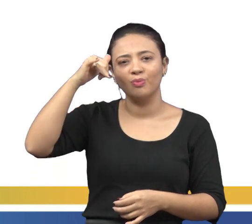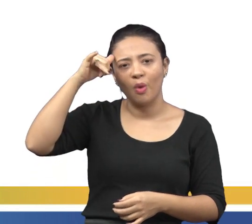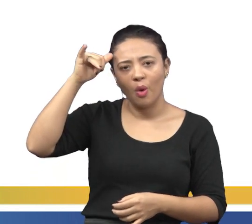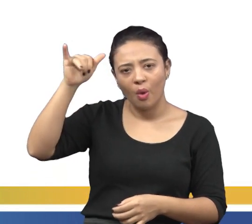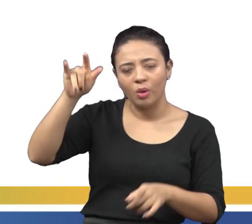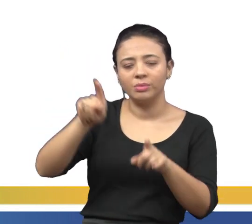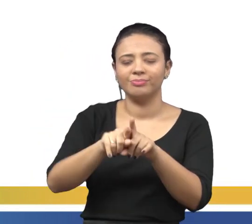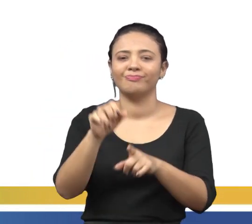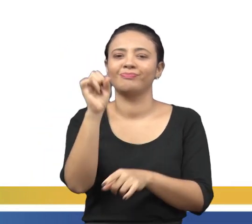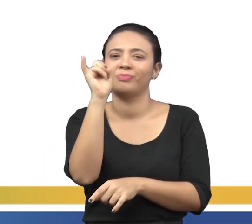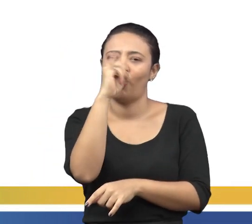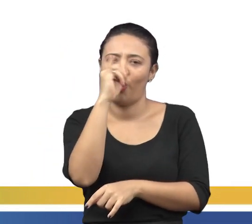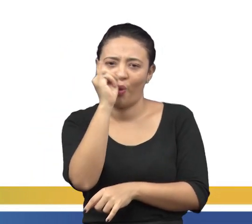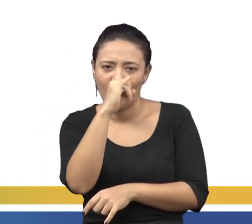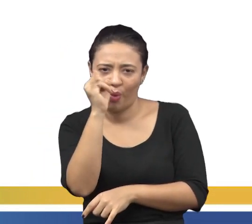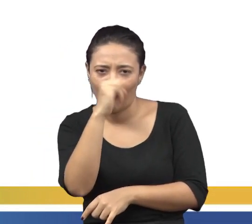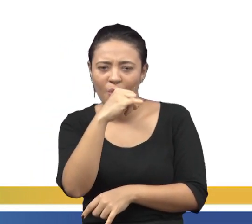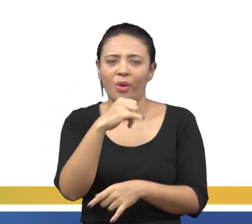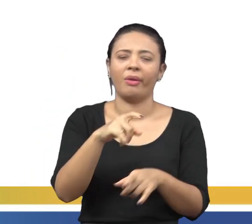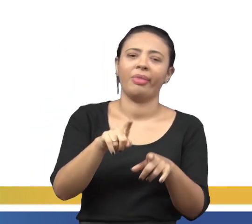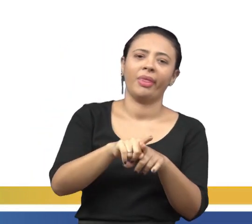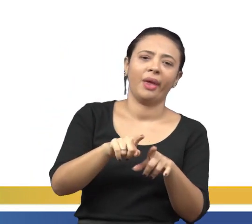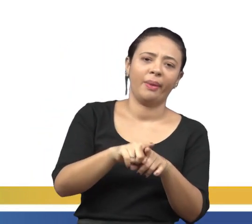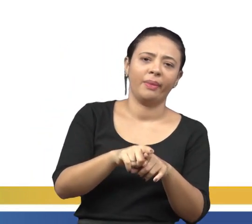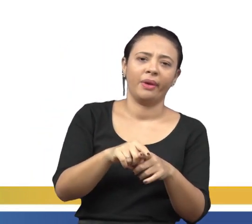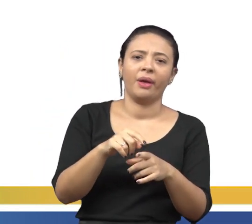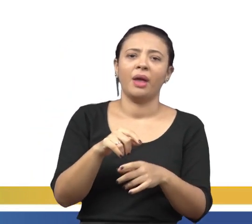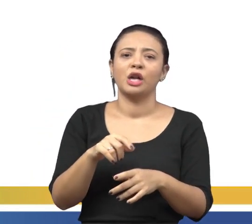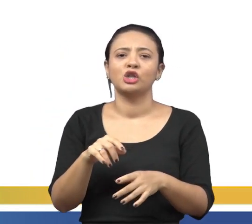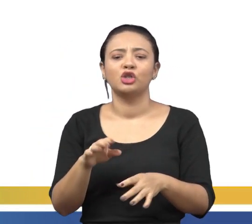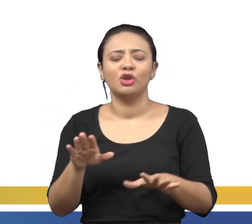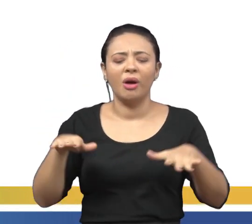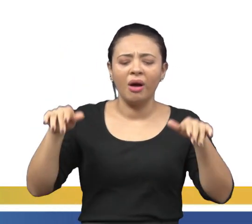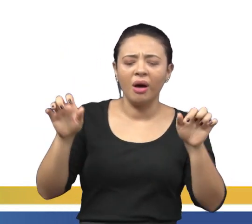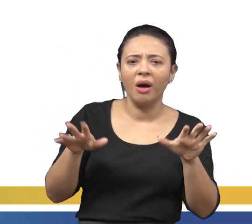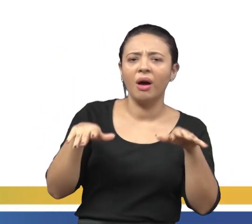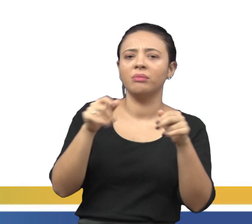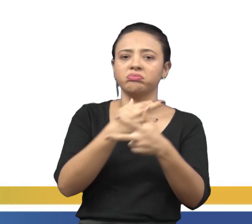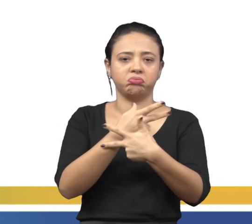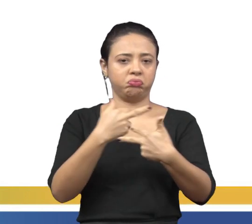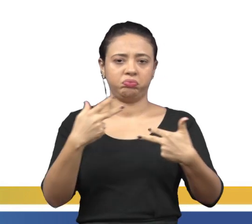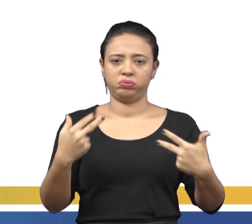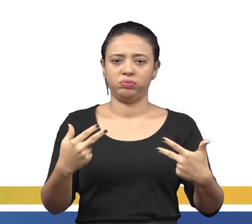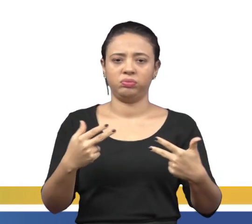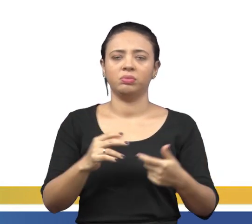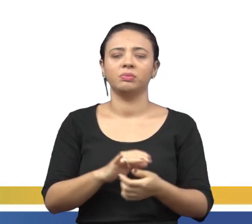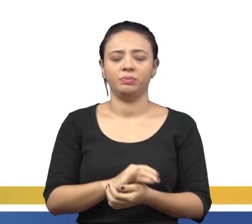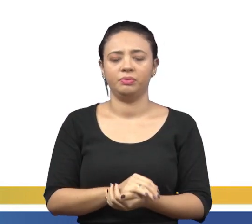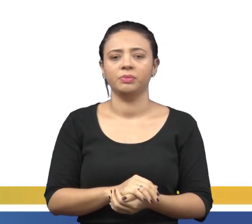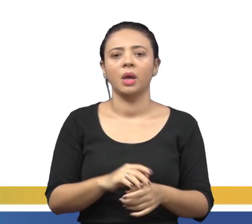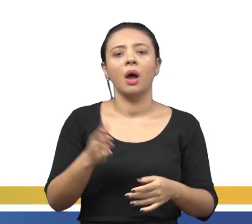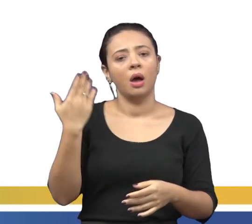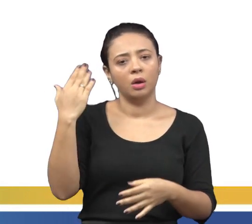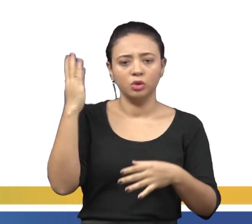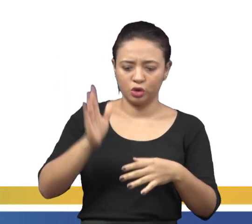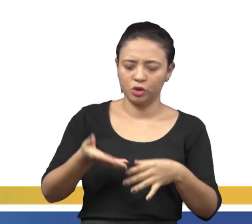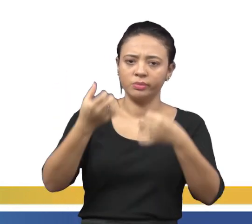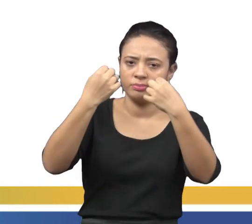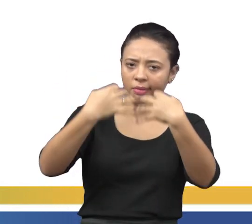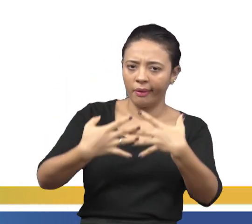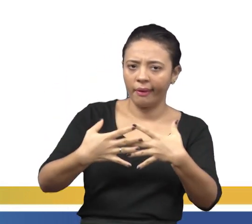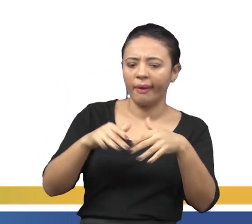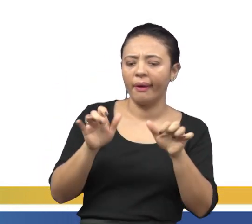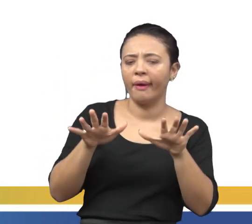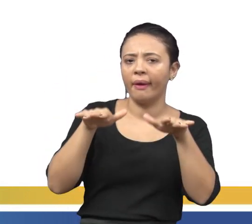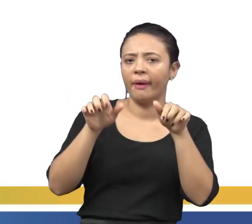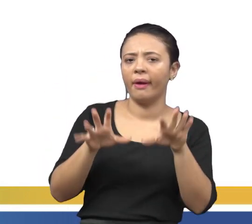caprino, bubalino, de aves, a gente vai estar falando mais, tá? Já tinha falado a vocês que a ave e a criação de bovinos